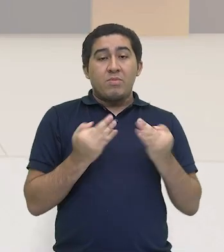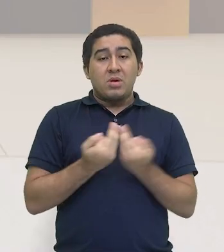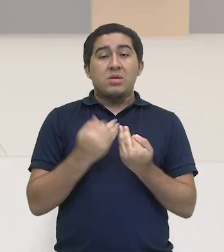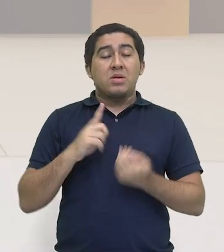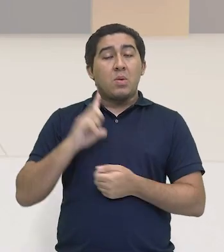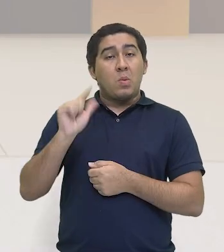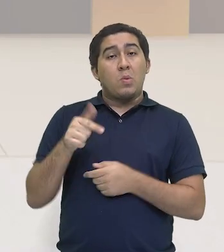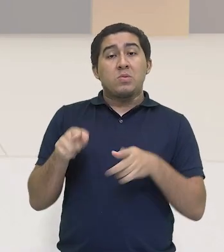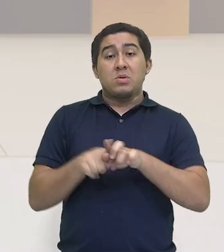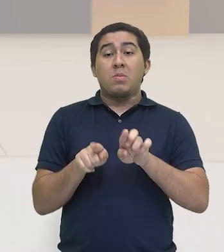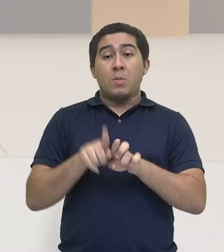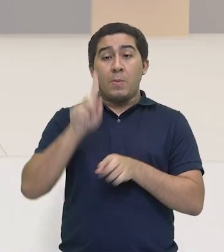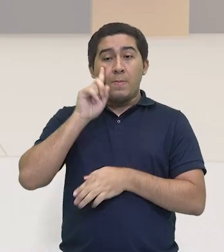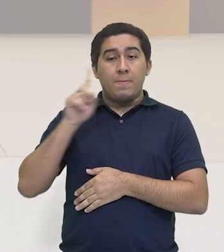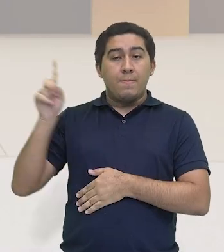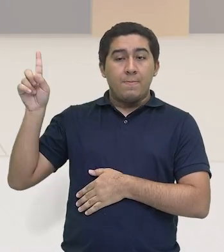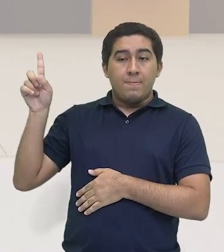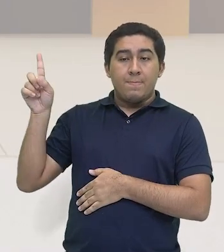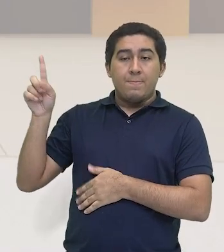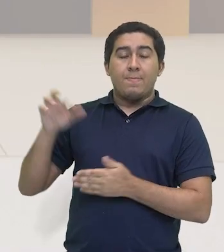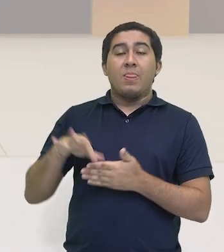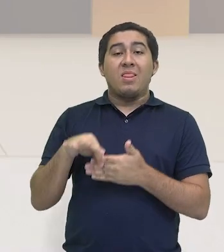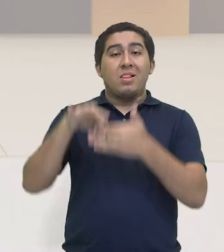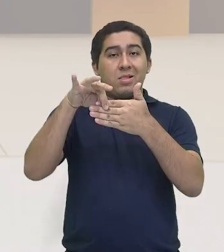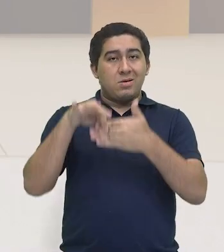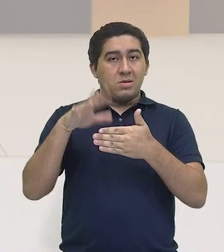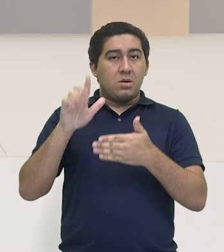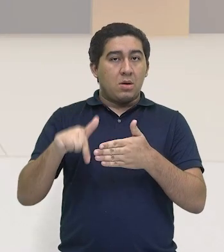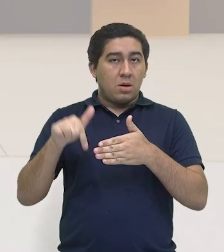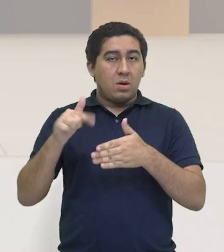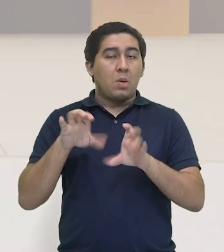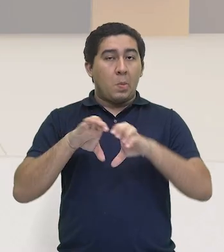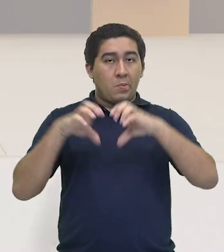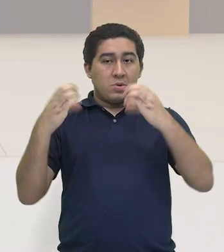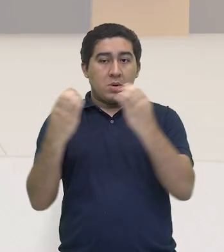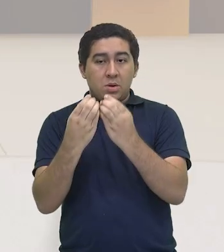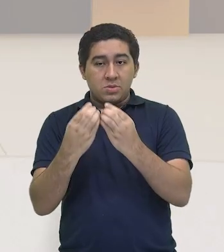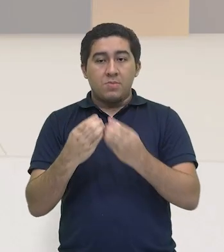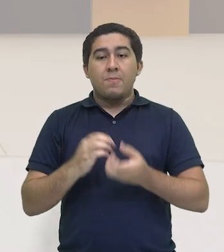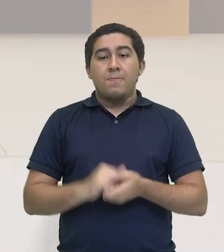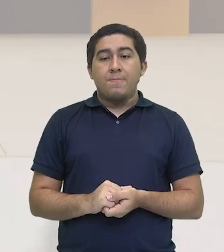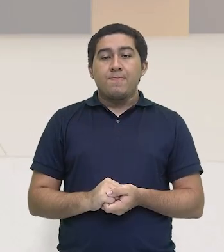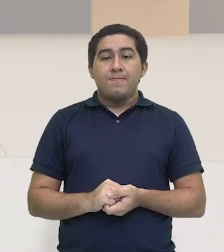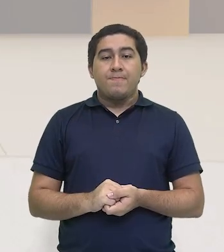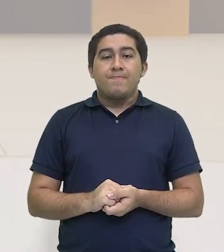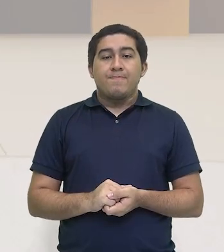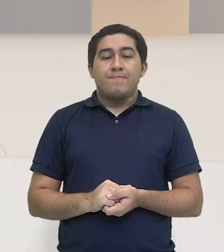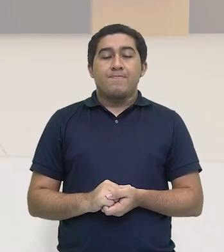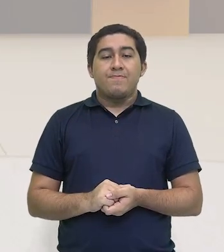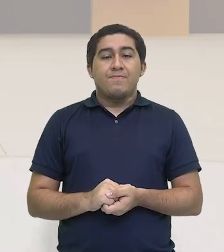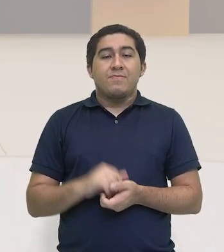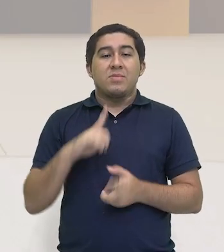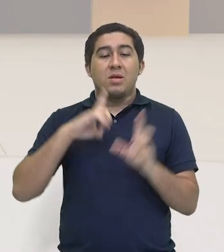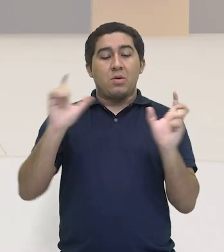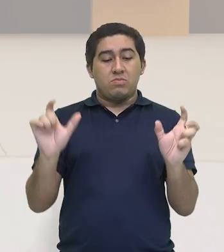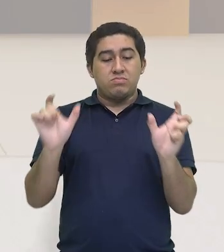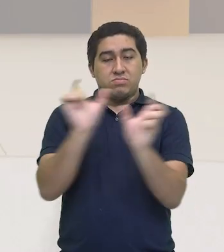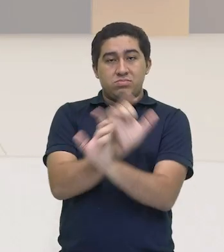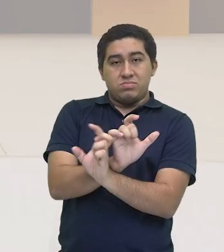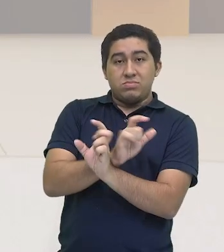temos outro, que é o líder comunitário. Como que é em inglês, professora? Líder comunitário, né? Olha, já trocou a ordem, não é? Ficou